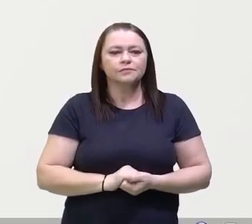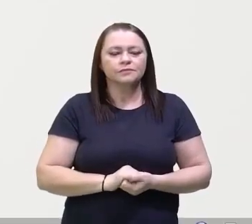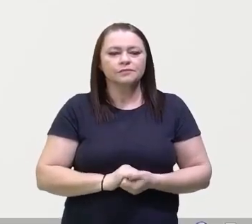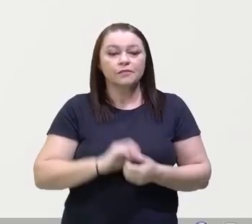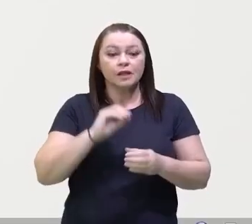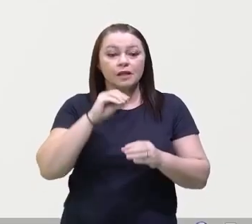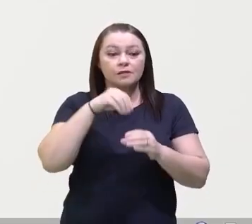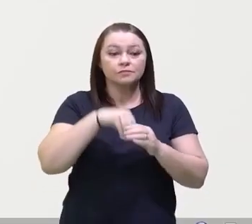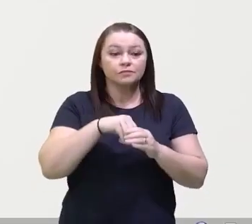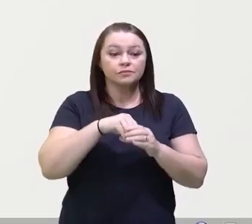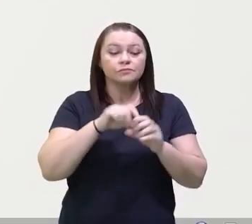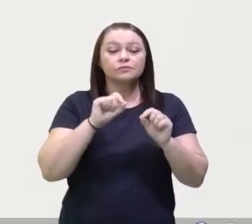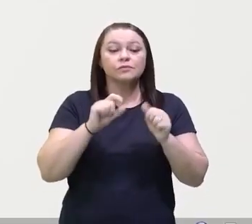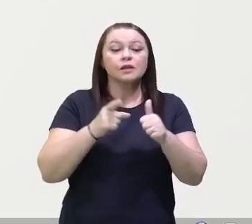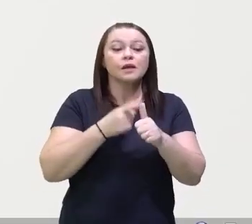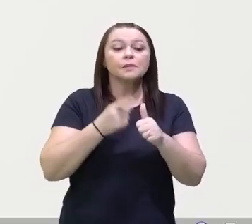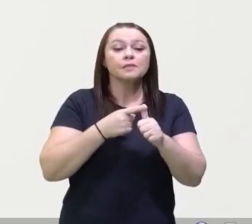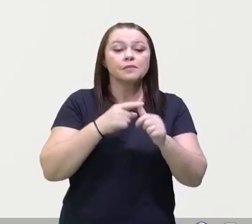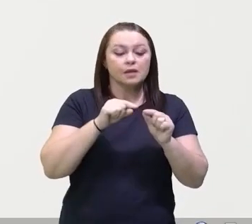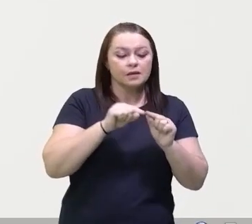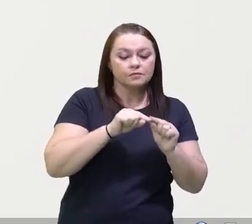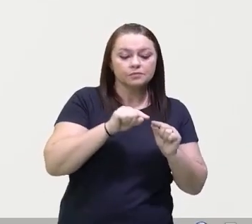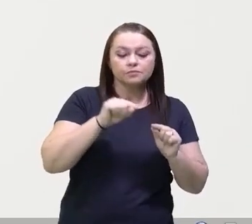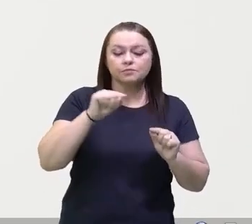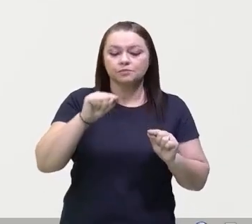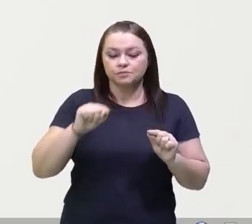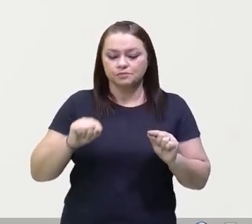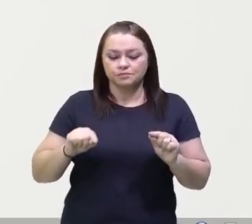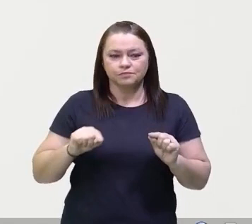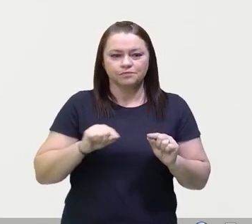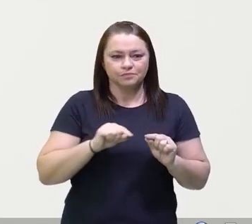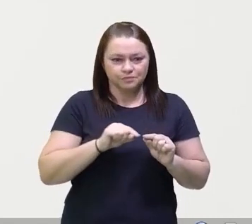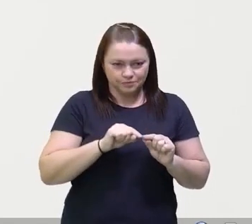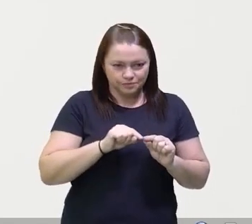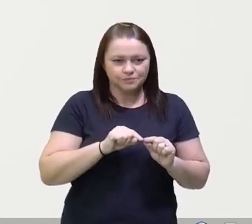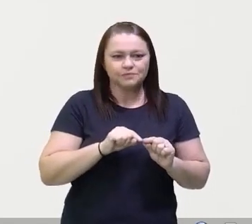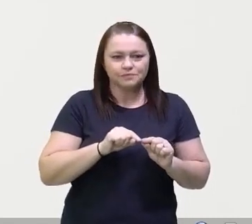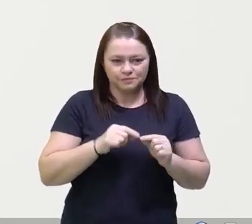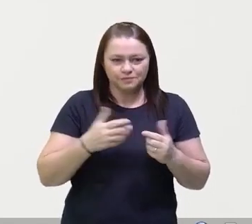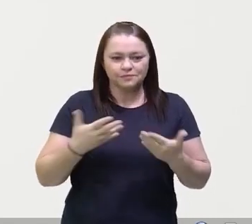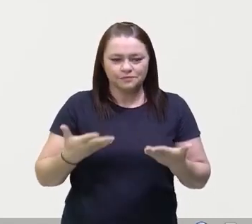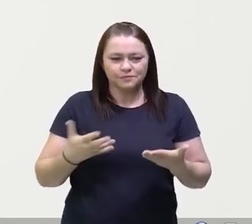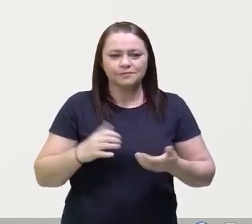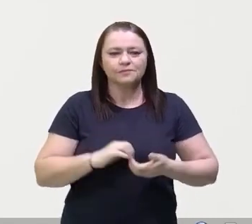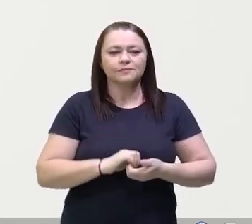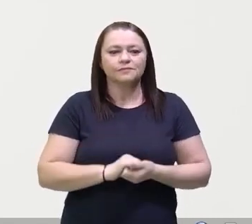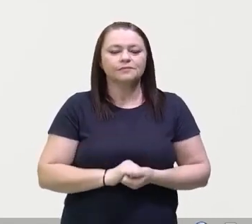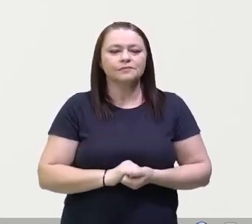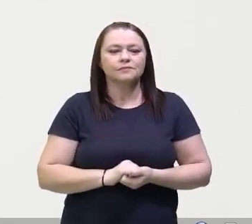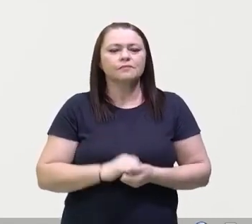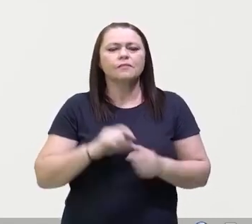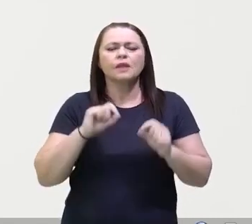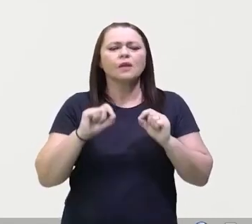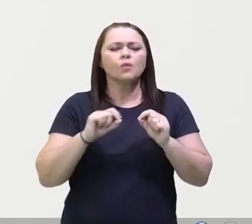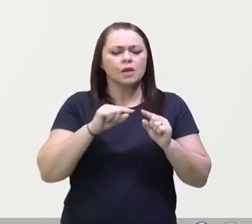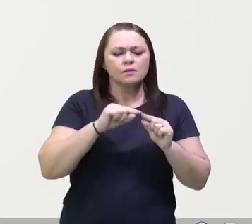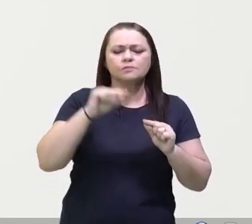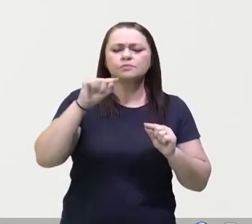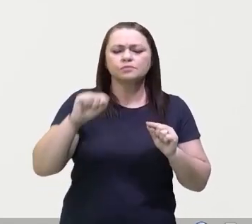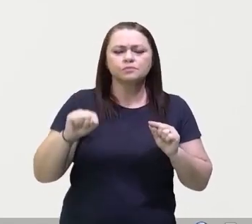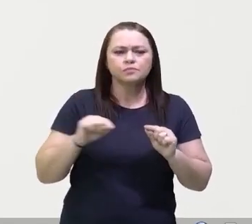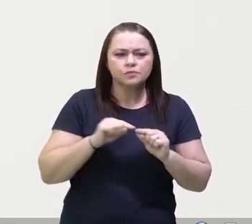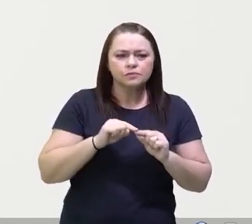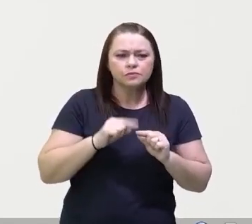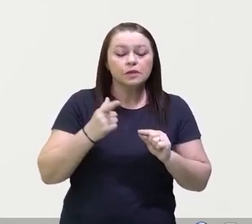Dentre essas, a primeira delas são os triângulos, tá certo? Bom, e o que são triângulos? São